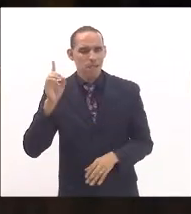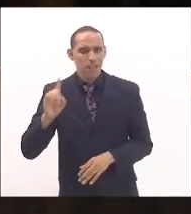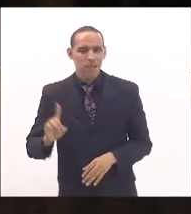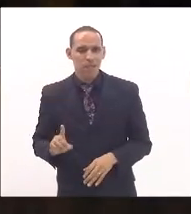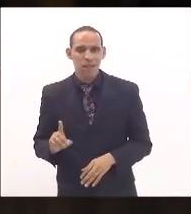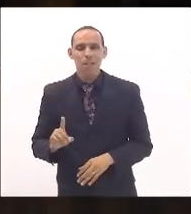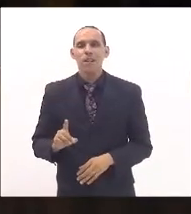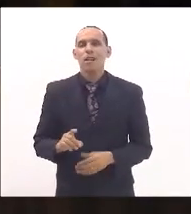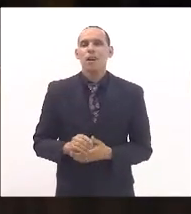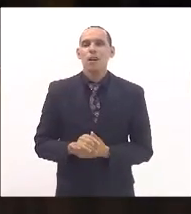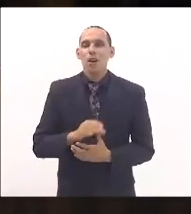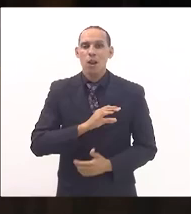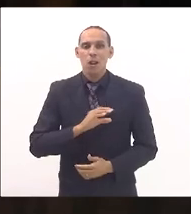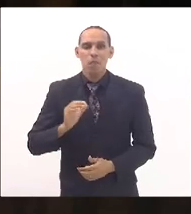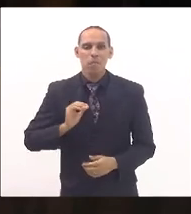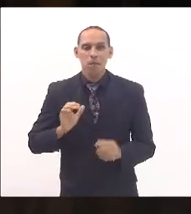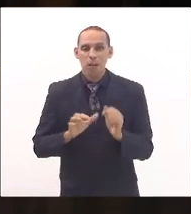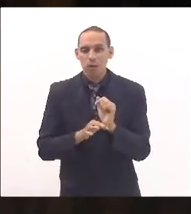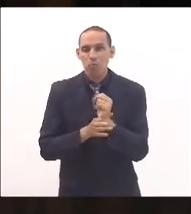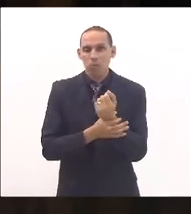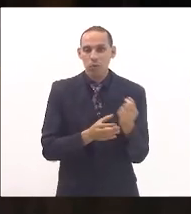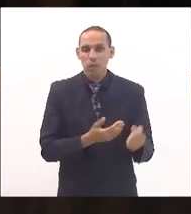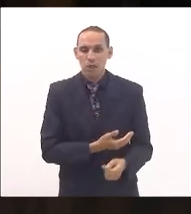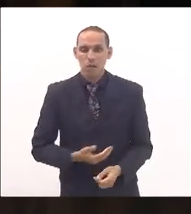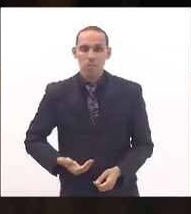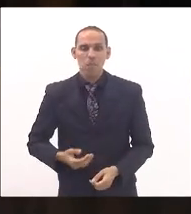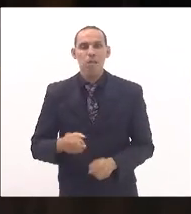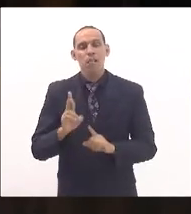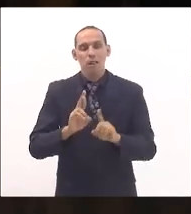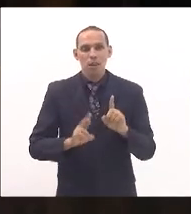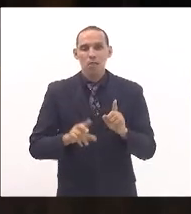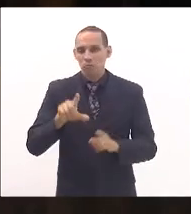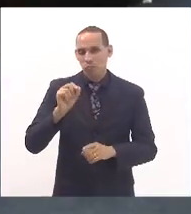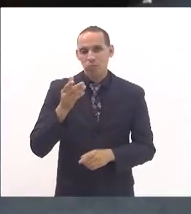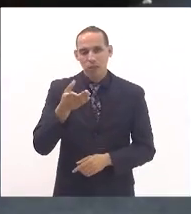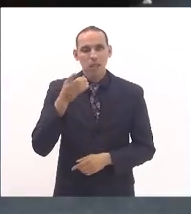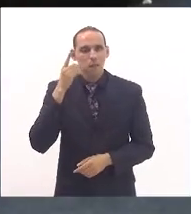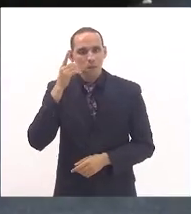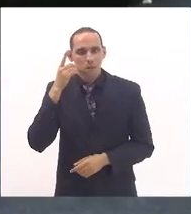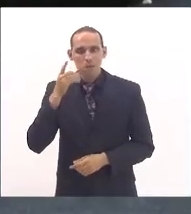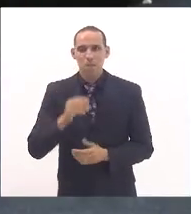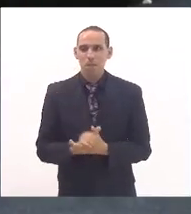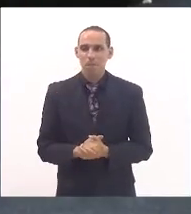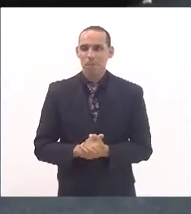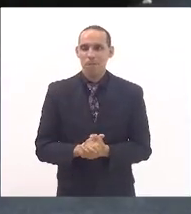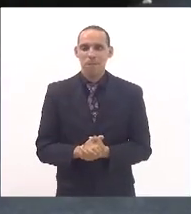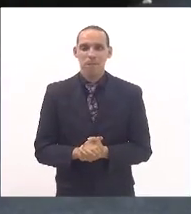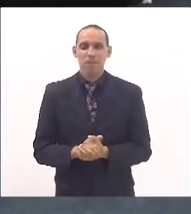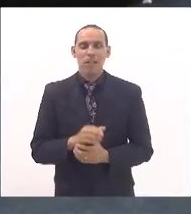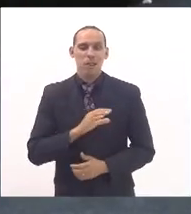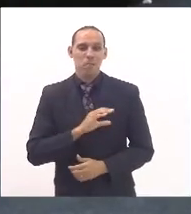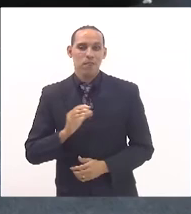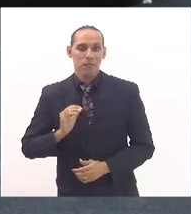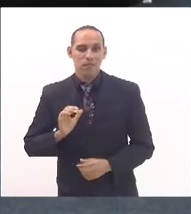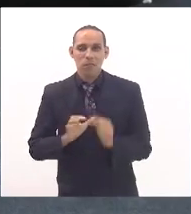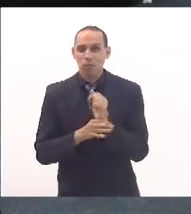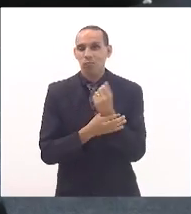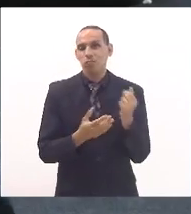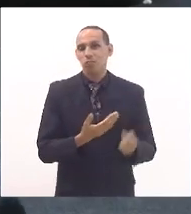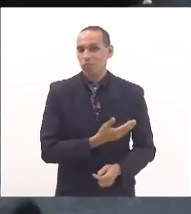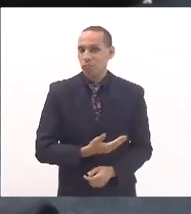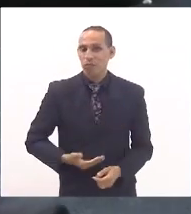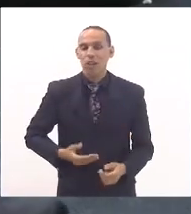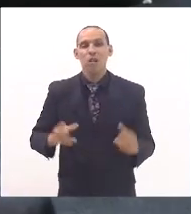Segurança Pública, Saúde e Polícia, presidência designa a relatora Dani Monteiro. Opa! A Comissão de Segurança Pública,